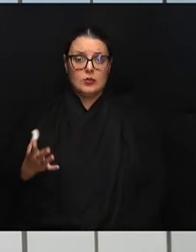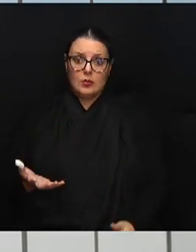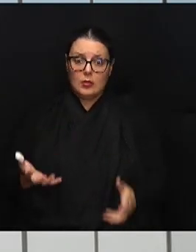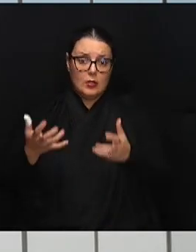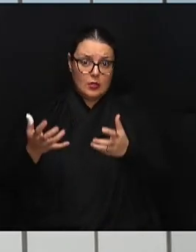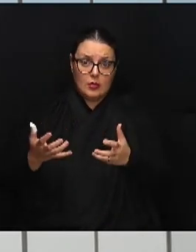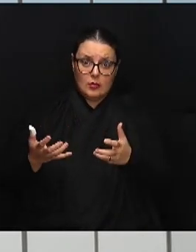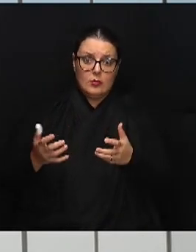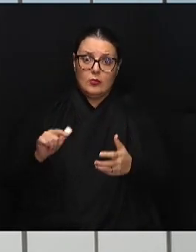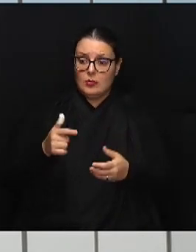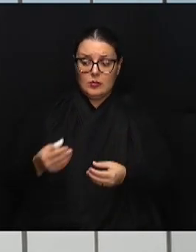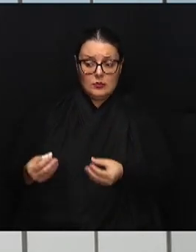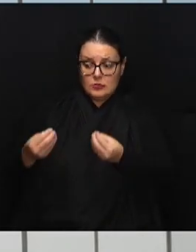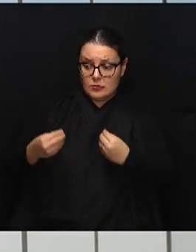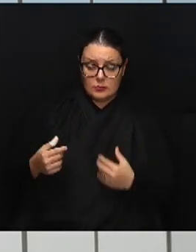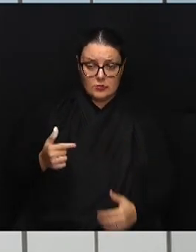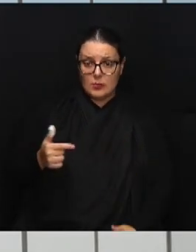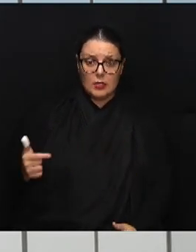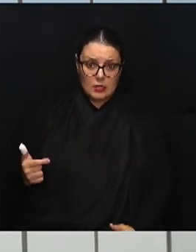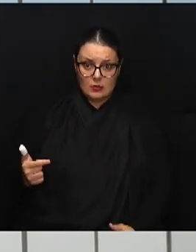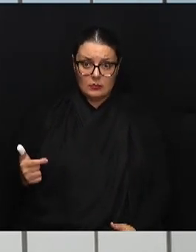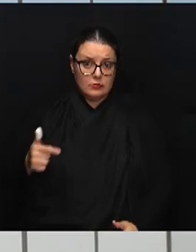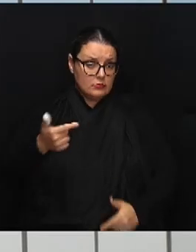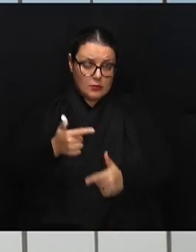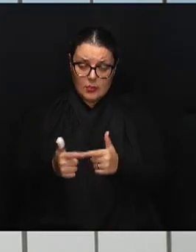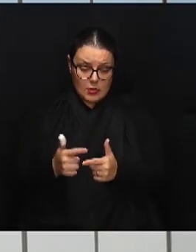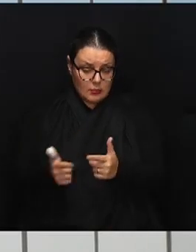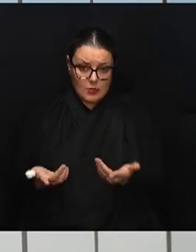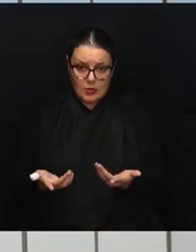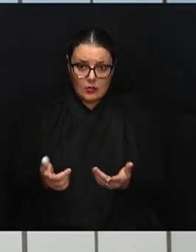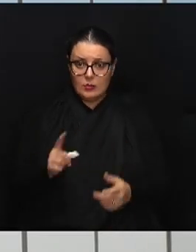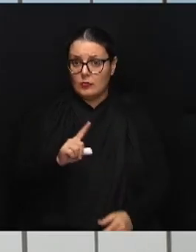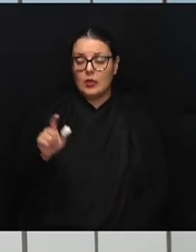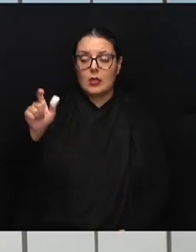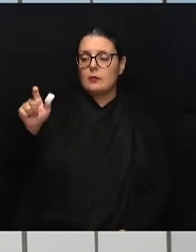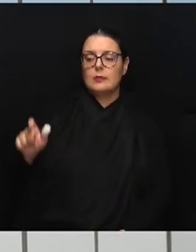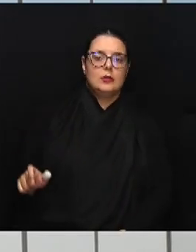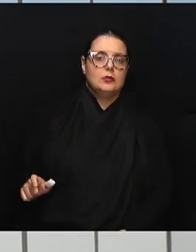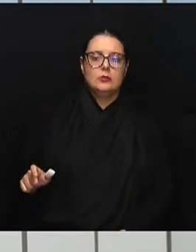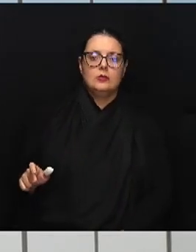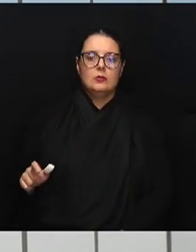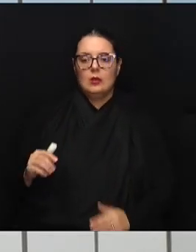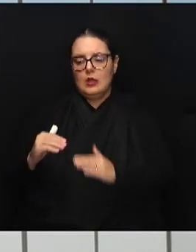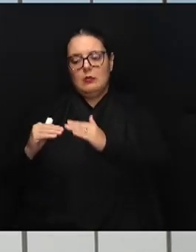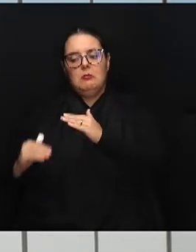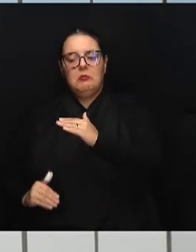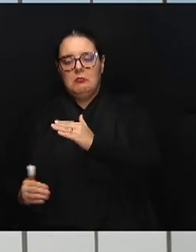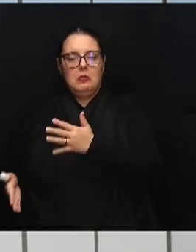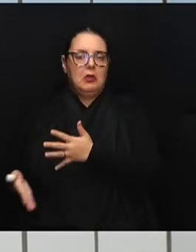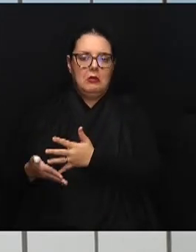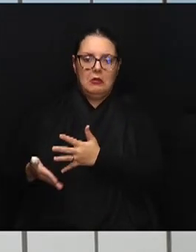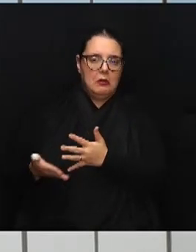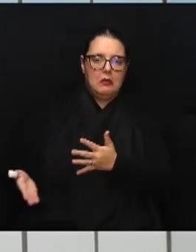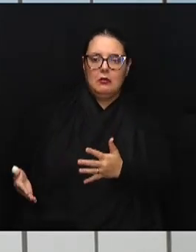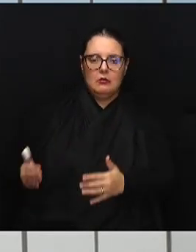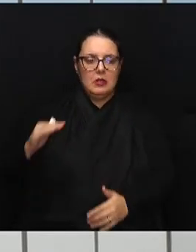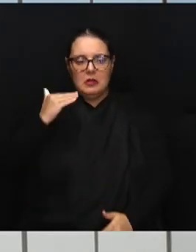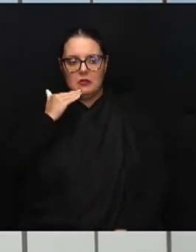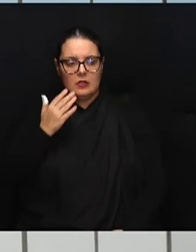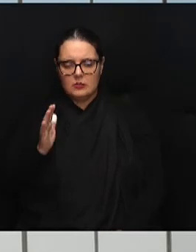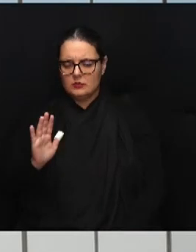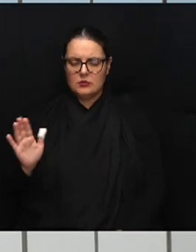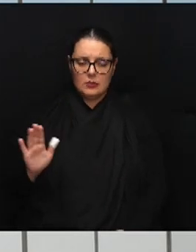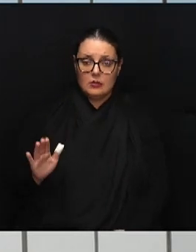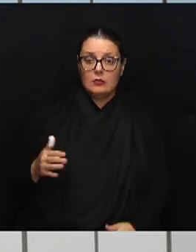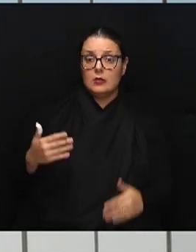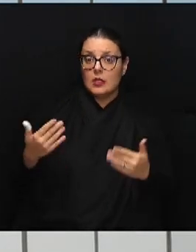não tem para oferecer. E não tem problema isso, não é que a pessoa é inferior, não é que a pessoa é deficitária, mas